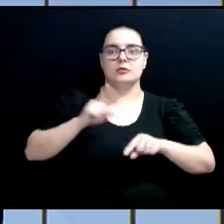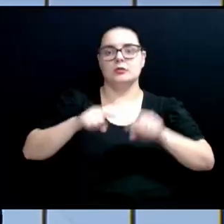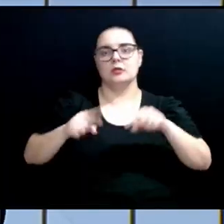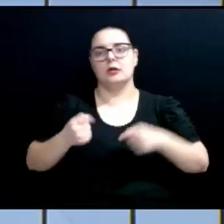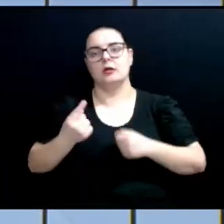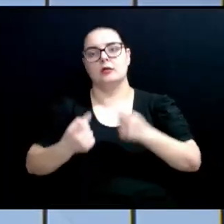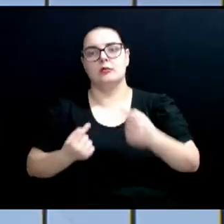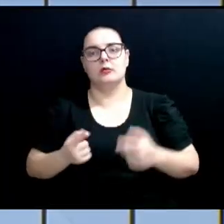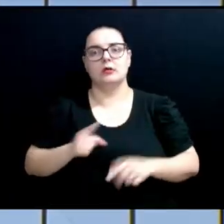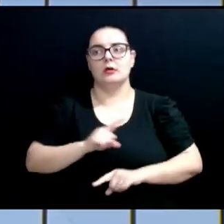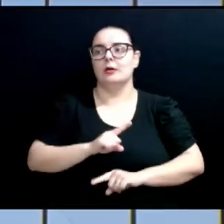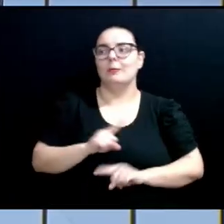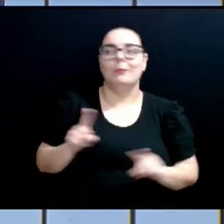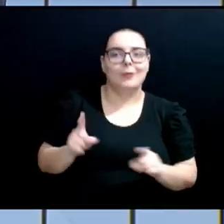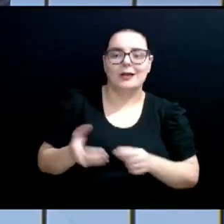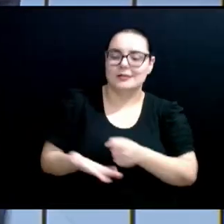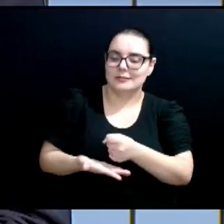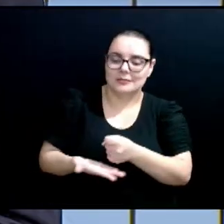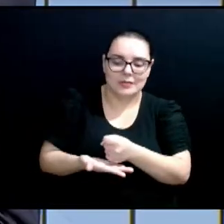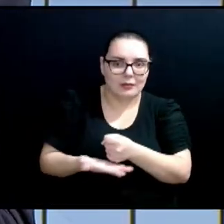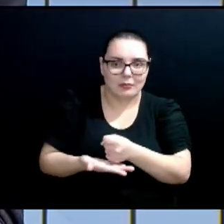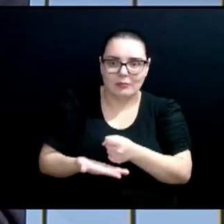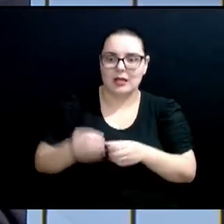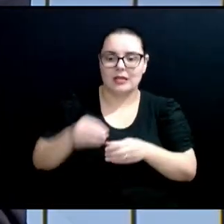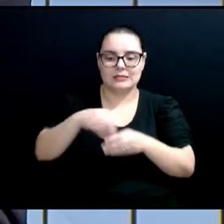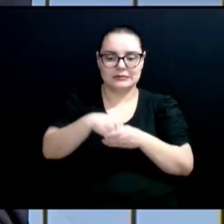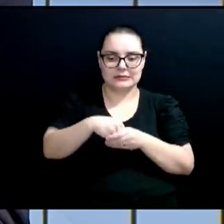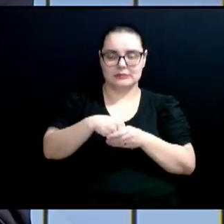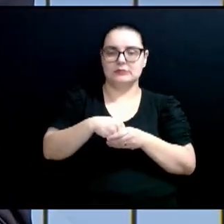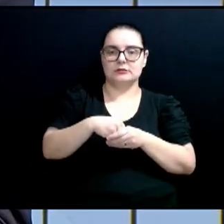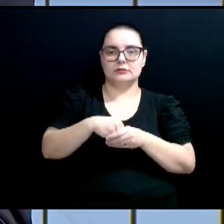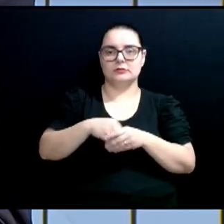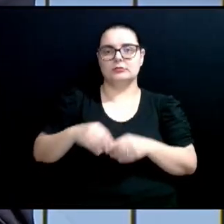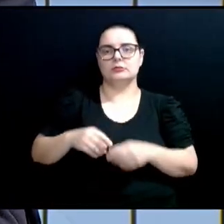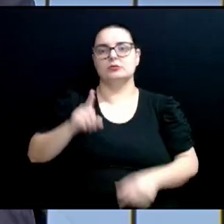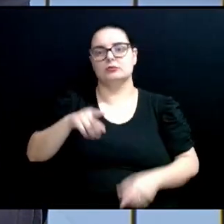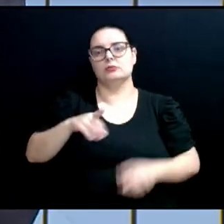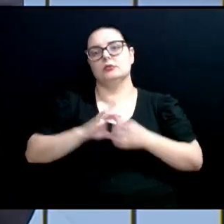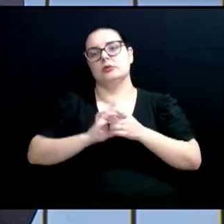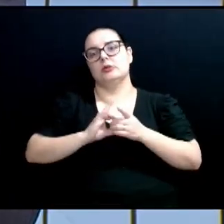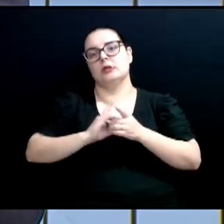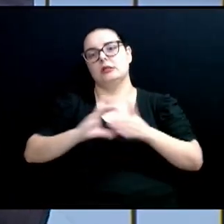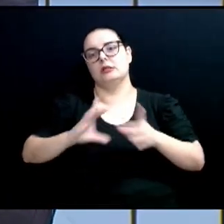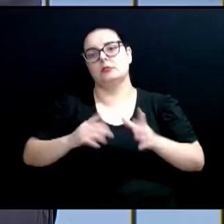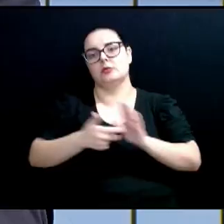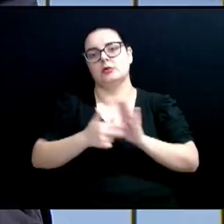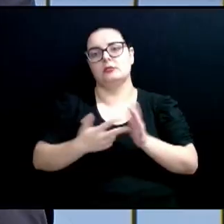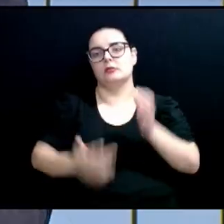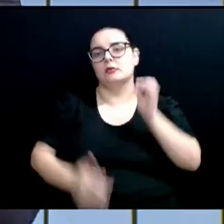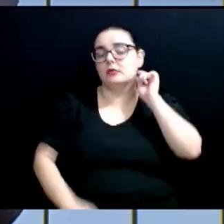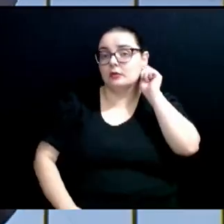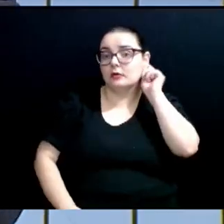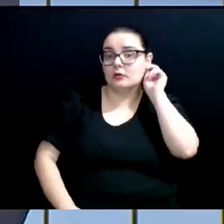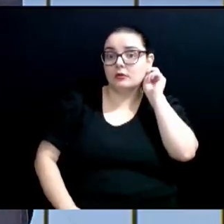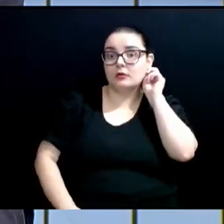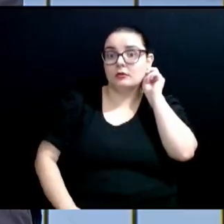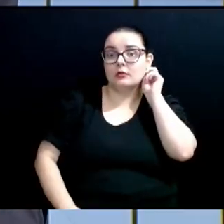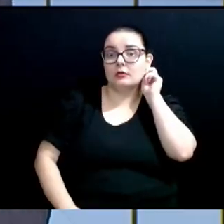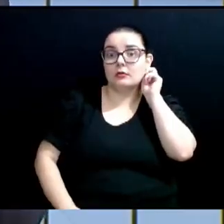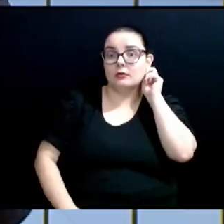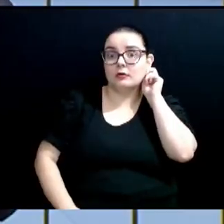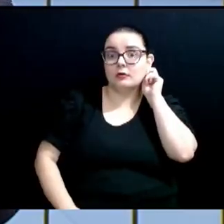na essência, não na essência do que é a democracia, que é o poder do povo, a